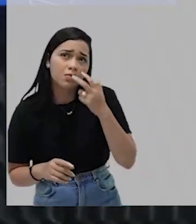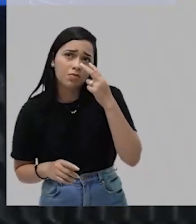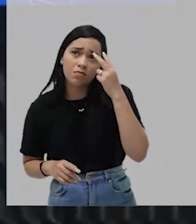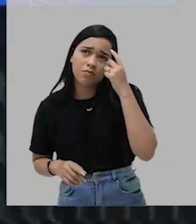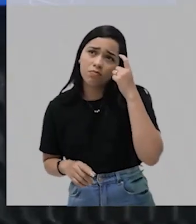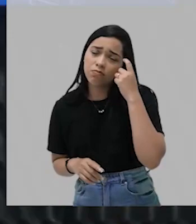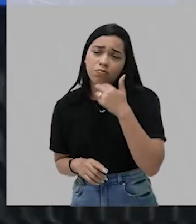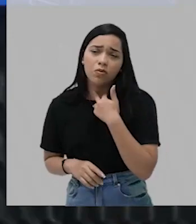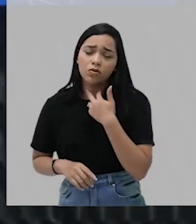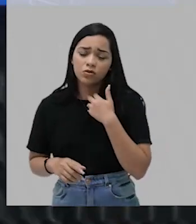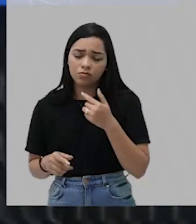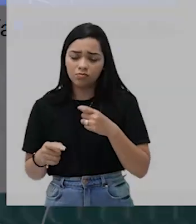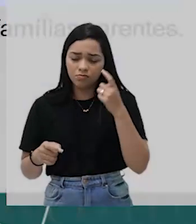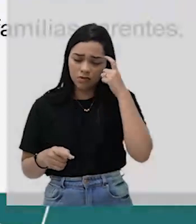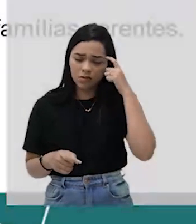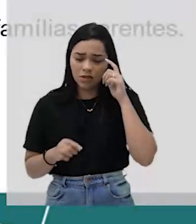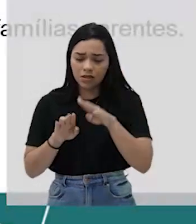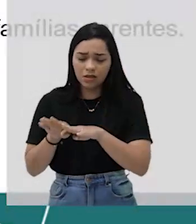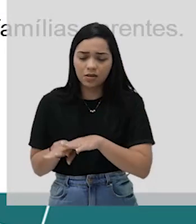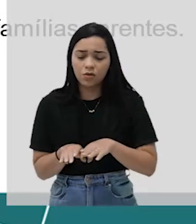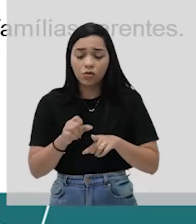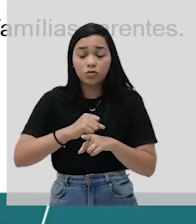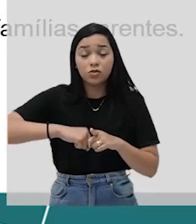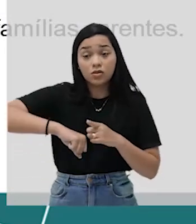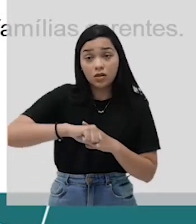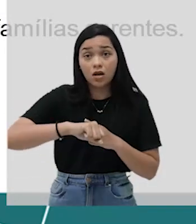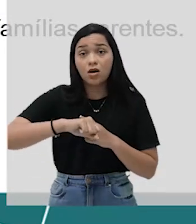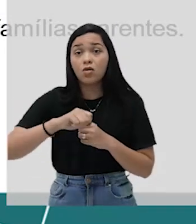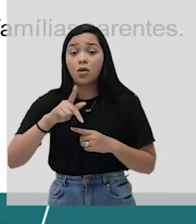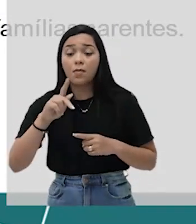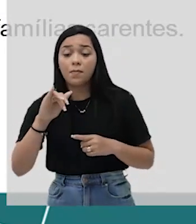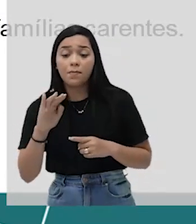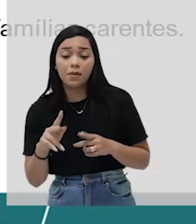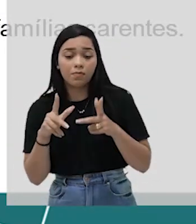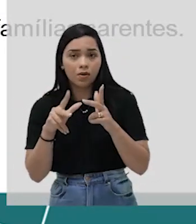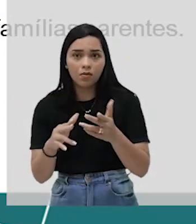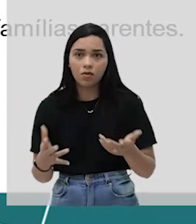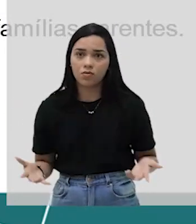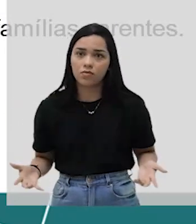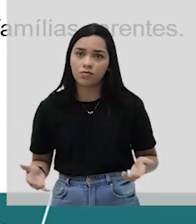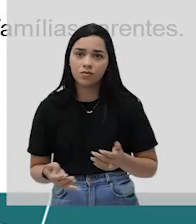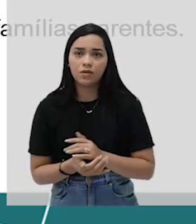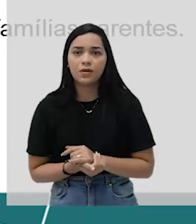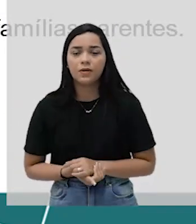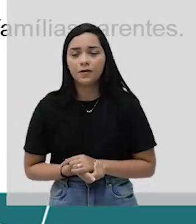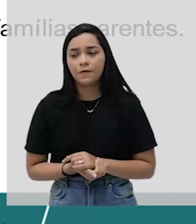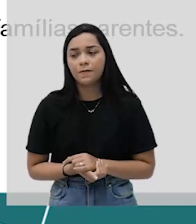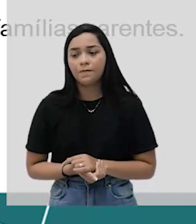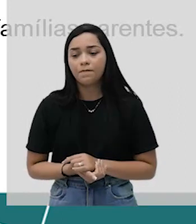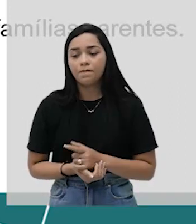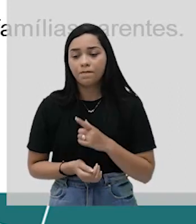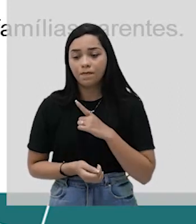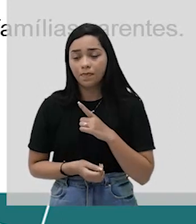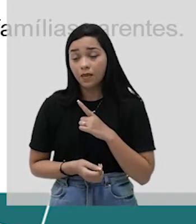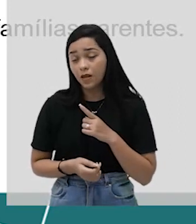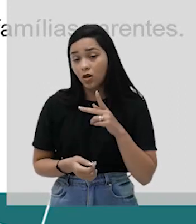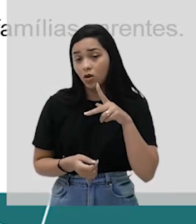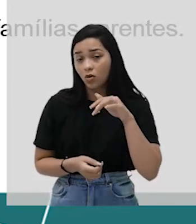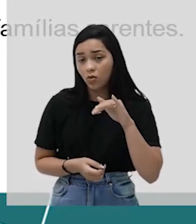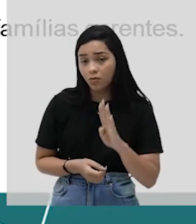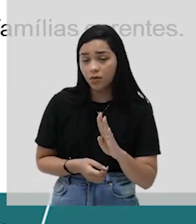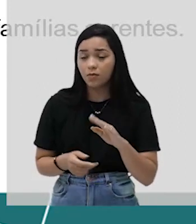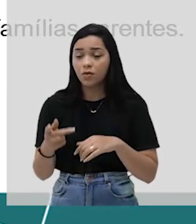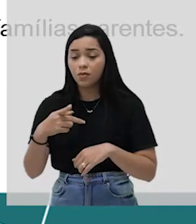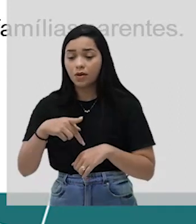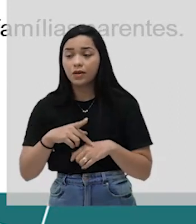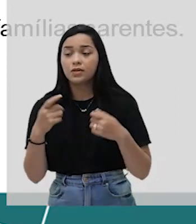em crescimento com equilíbrio social com o PIB do jeito que anda. O produto interno bruto, o